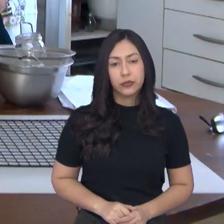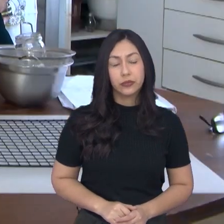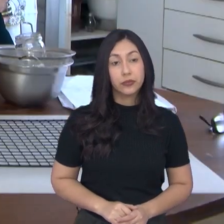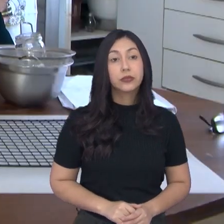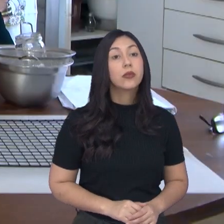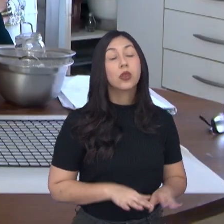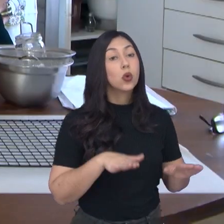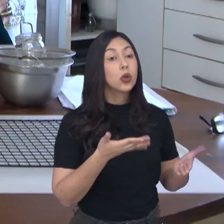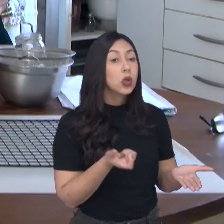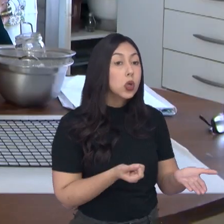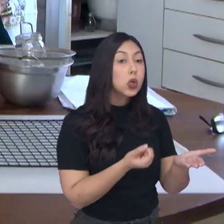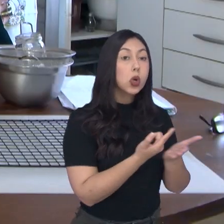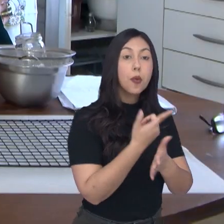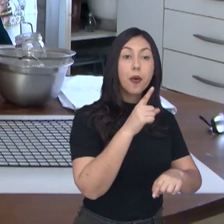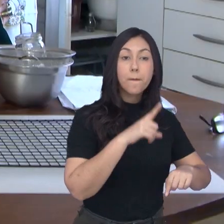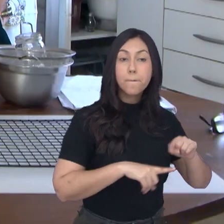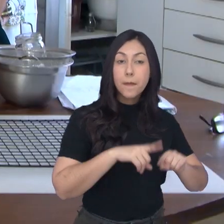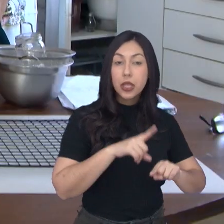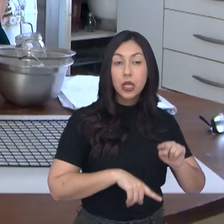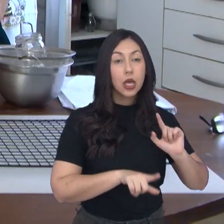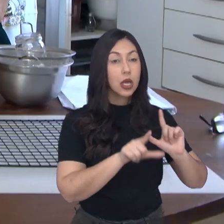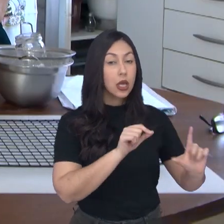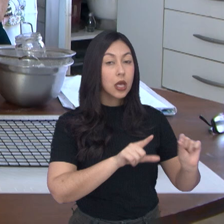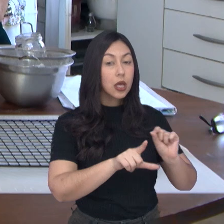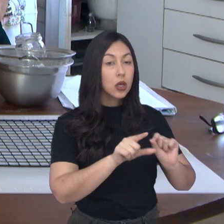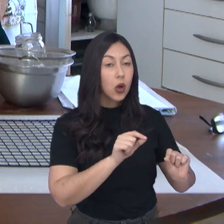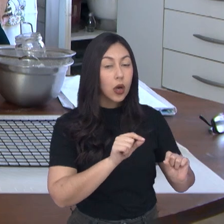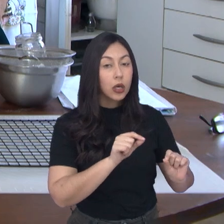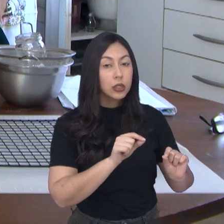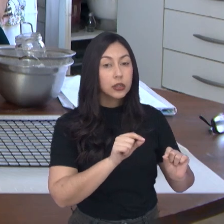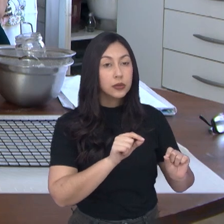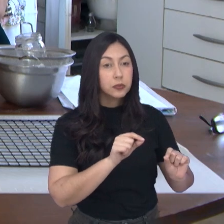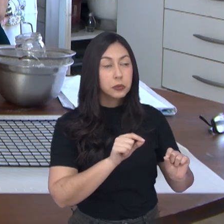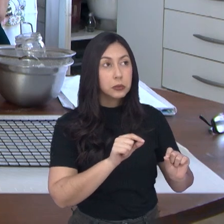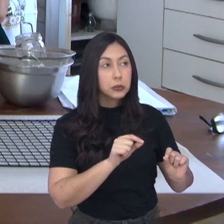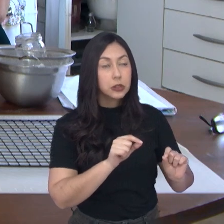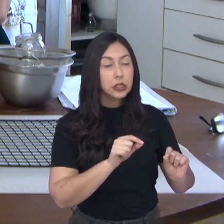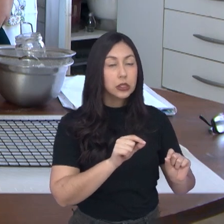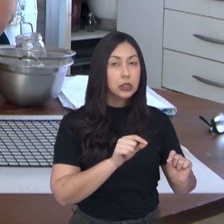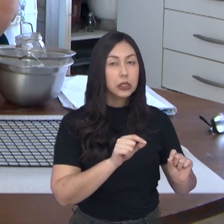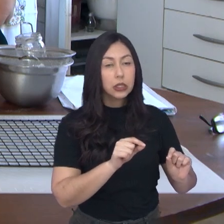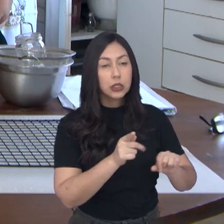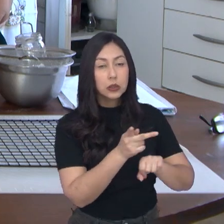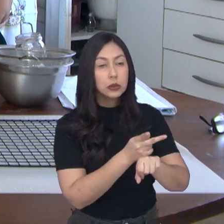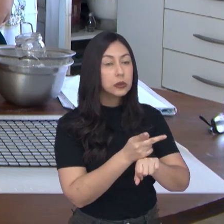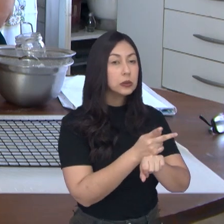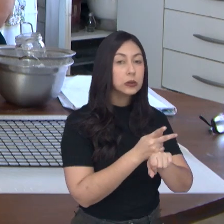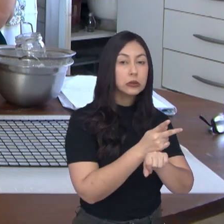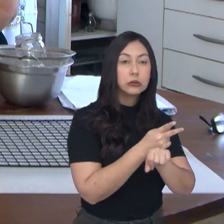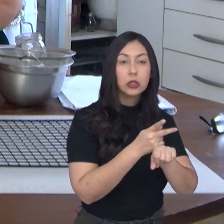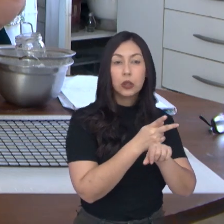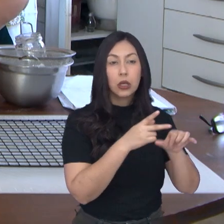Roseli, quando você compra os produtos, você escolhe... Uma colherzinha. Você escolhe, você procura